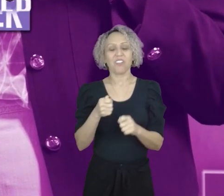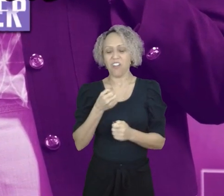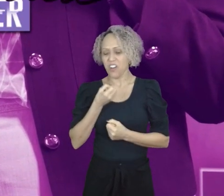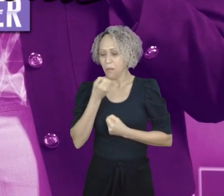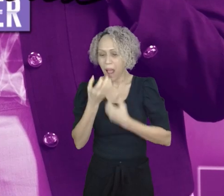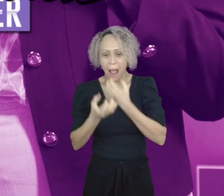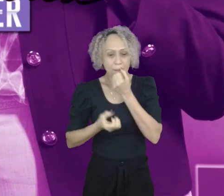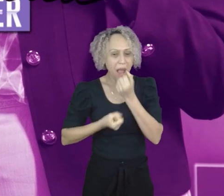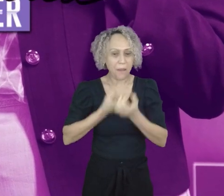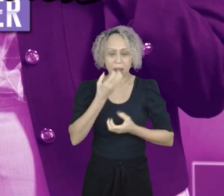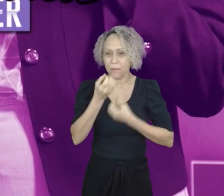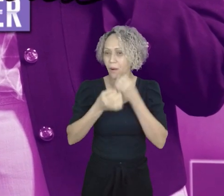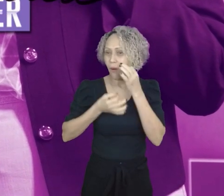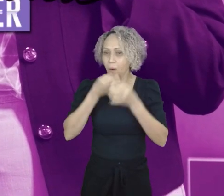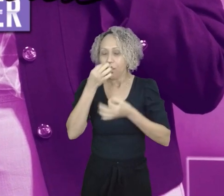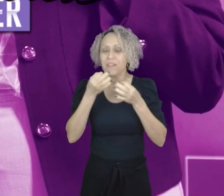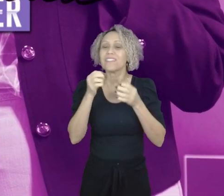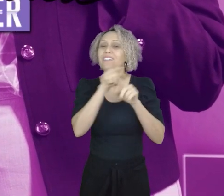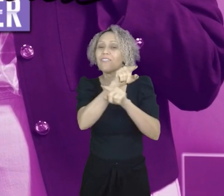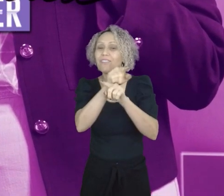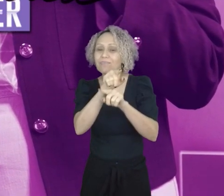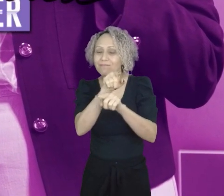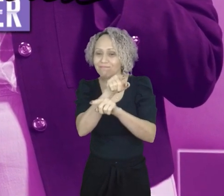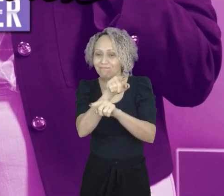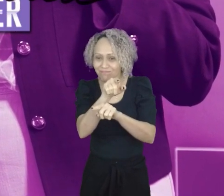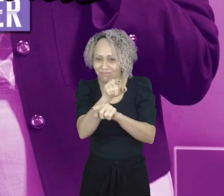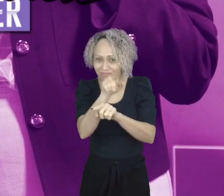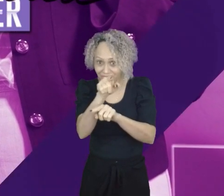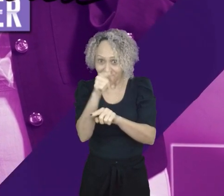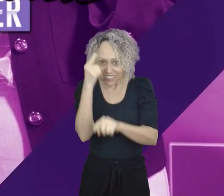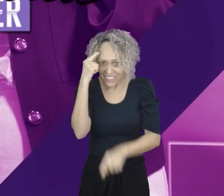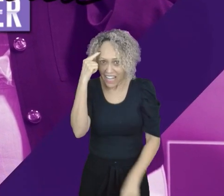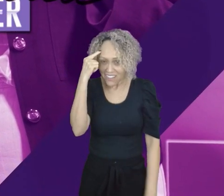ser ouvida, tenho sonhos pra viver.